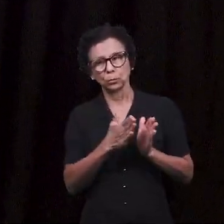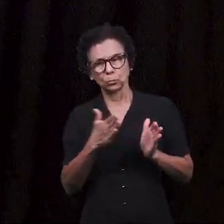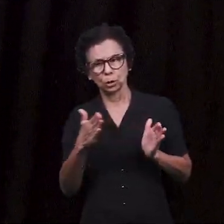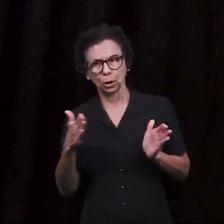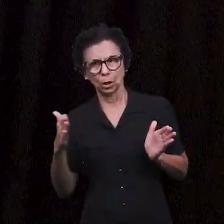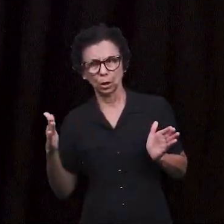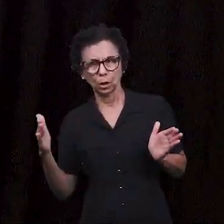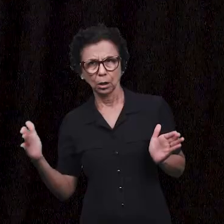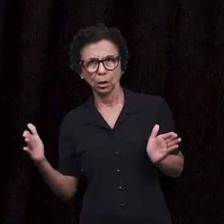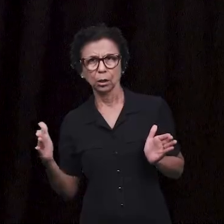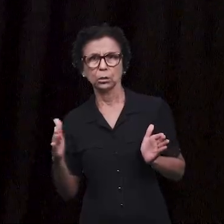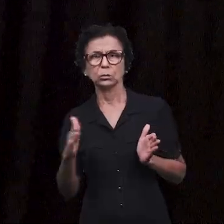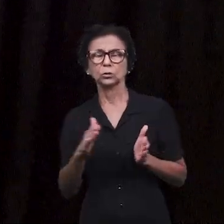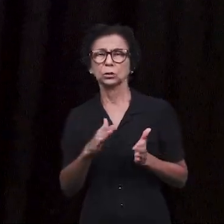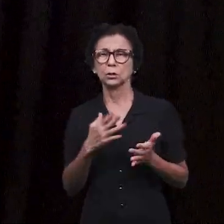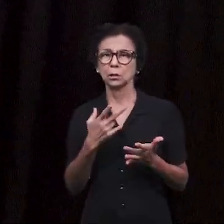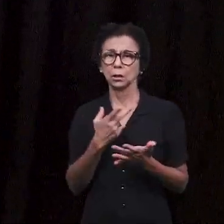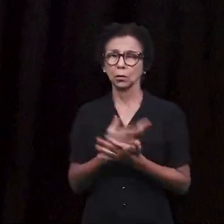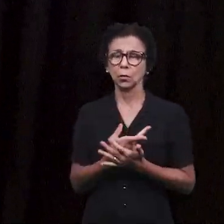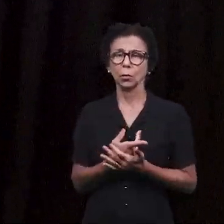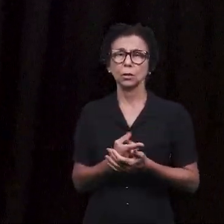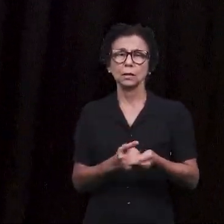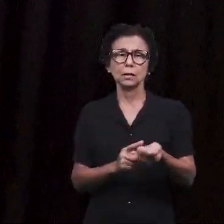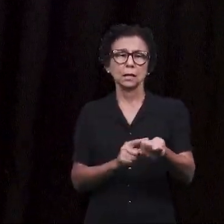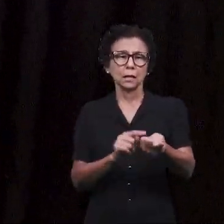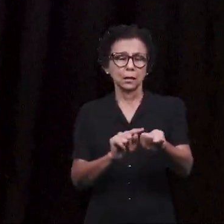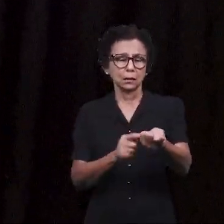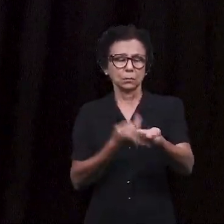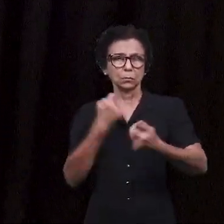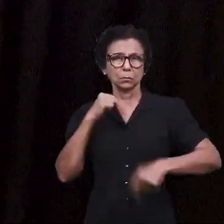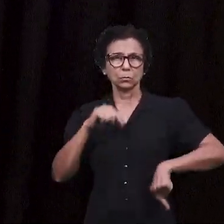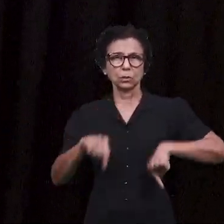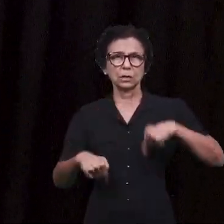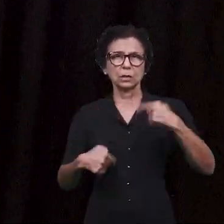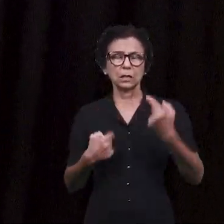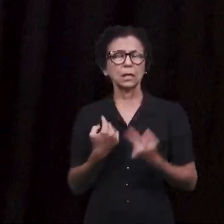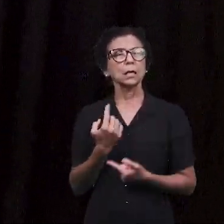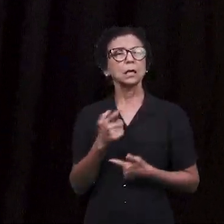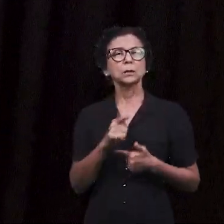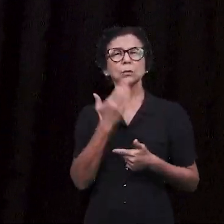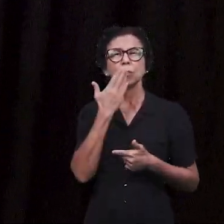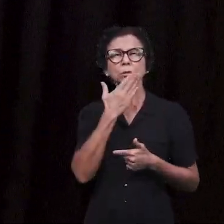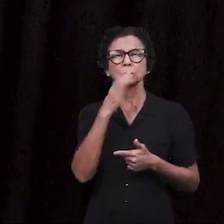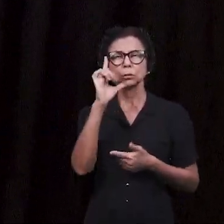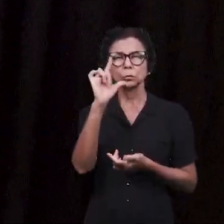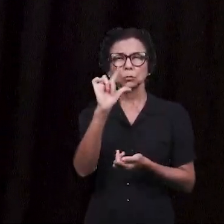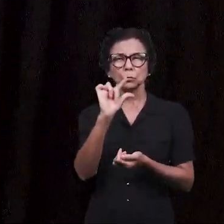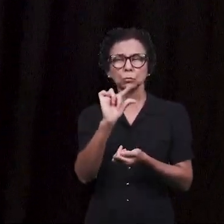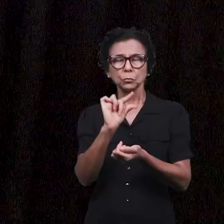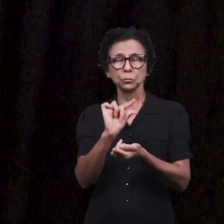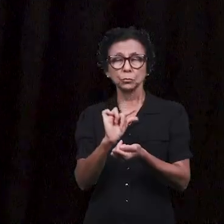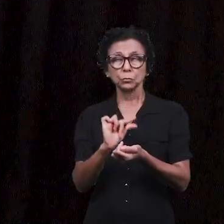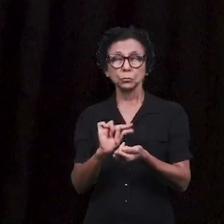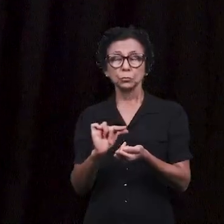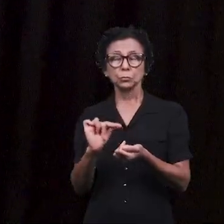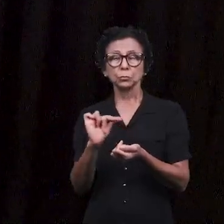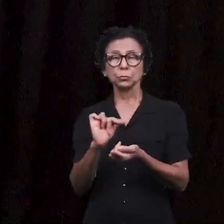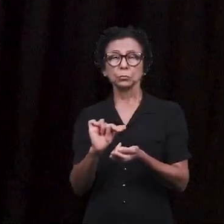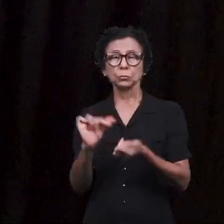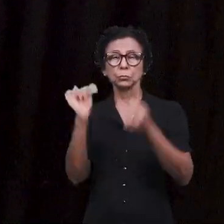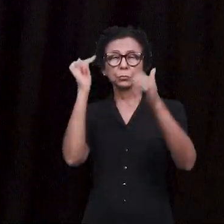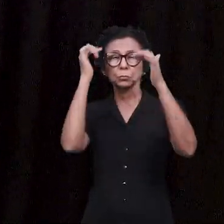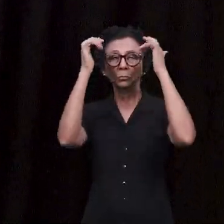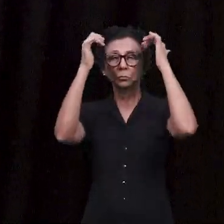baixa glicose no sangue, né? A glicemia é capaz de induzir um estresse nas células cerebrais, isso